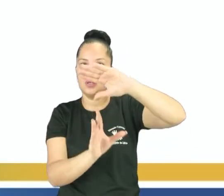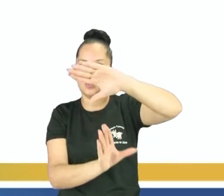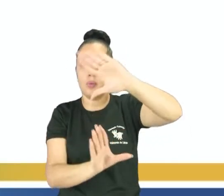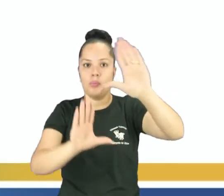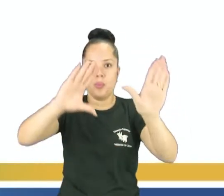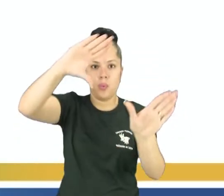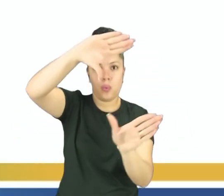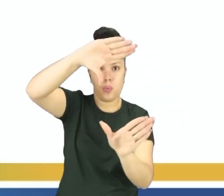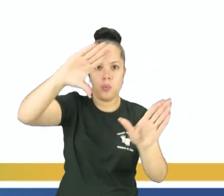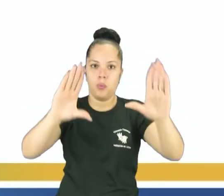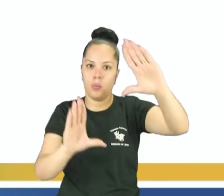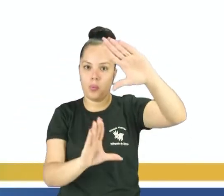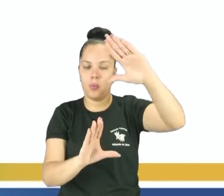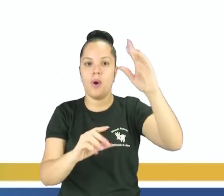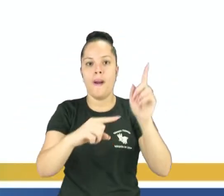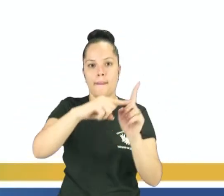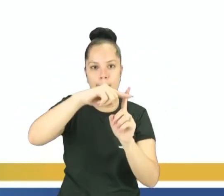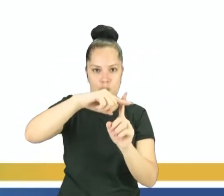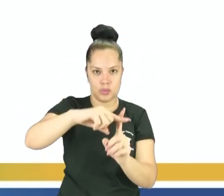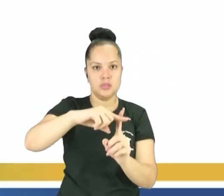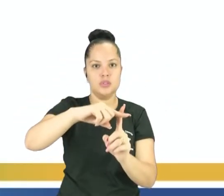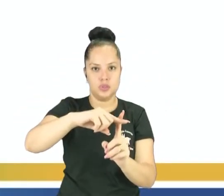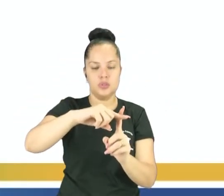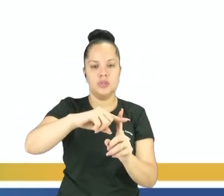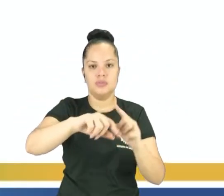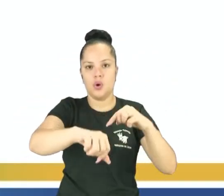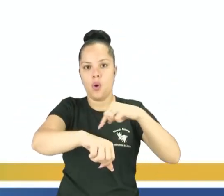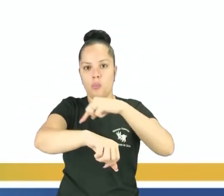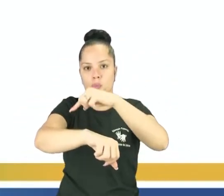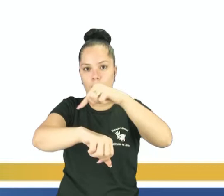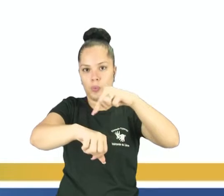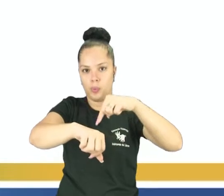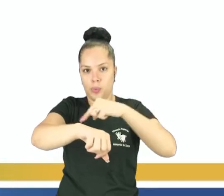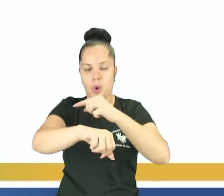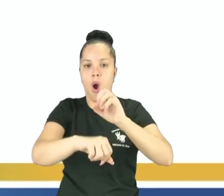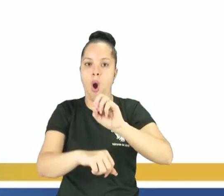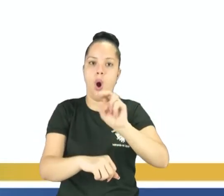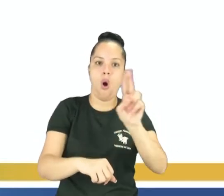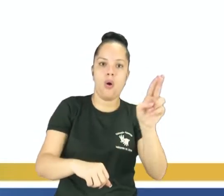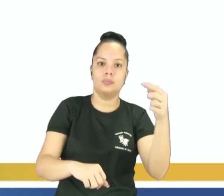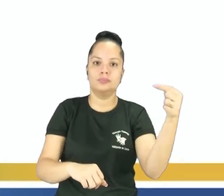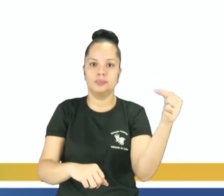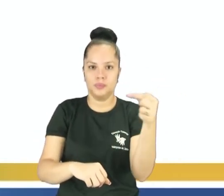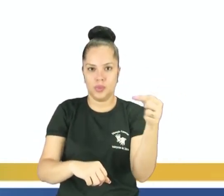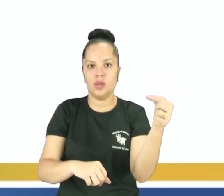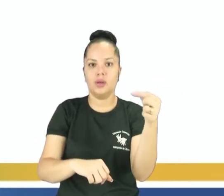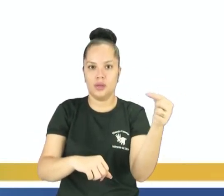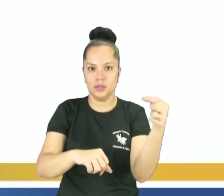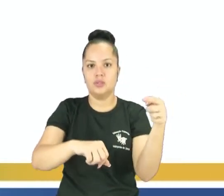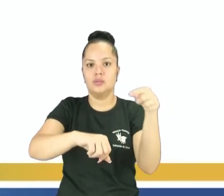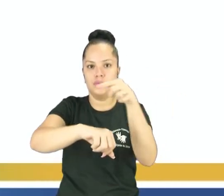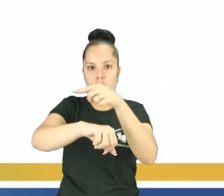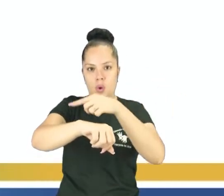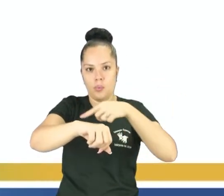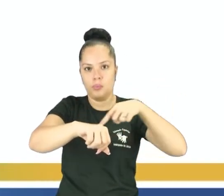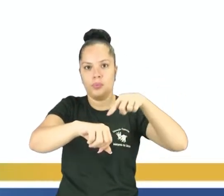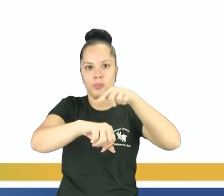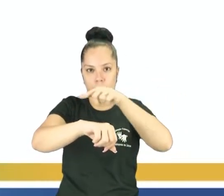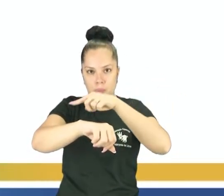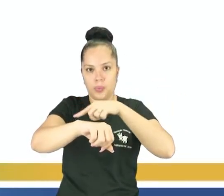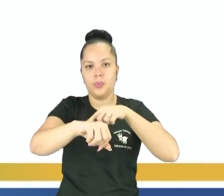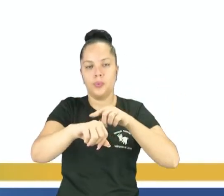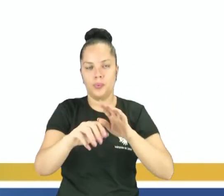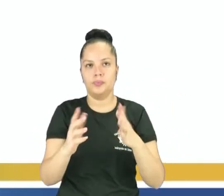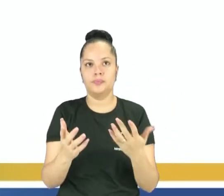quando se move ao contrário do sentido dos ponteiros do relógio, ou negativo, né, quando se move no mesmo sentido dos ponteiros